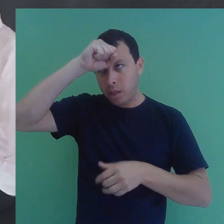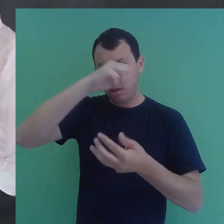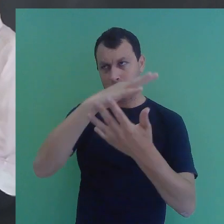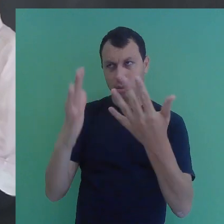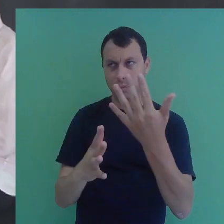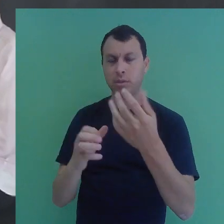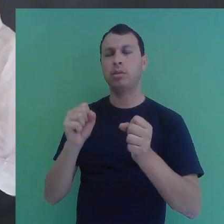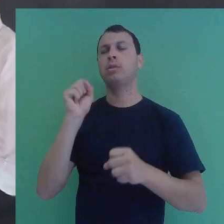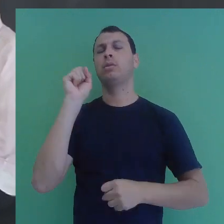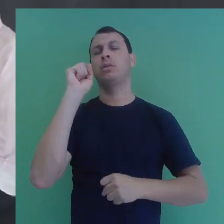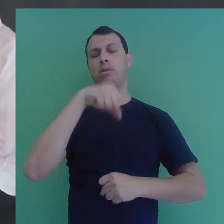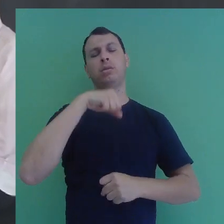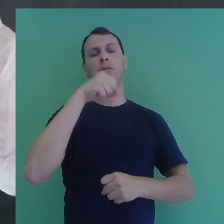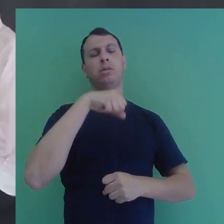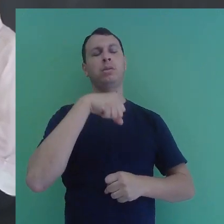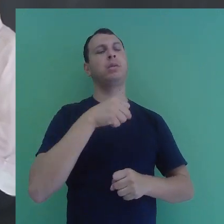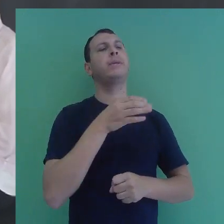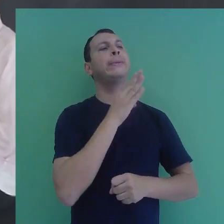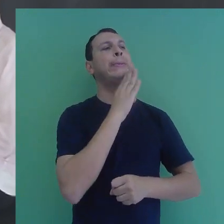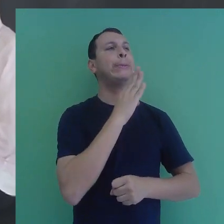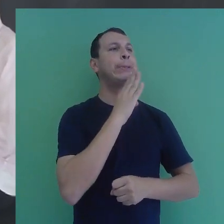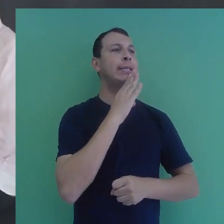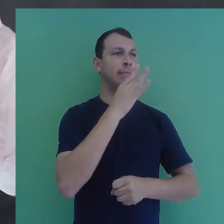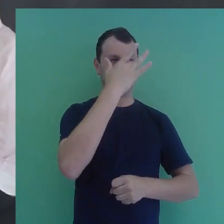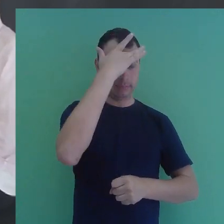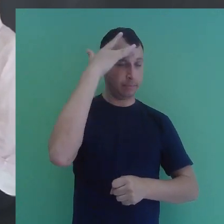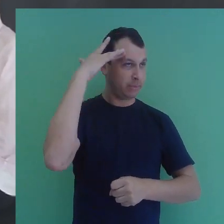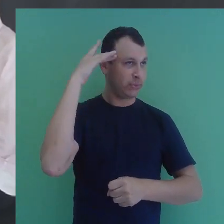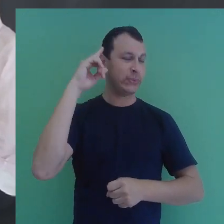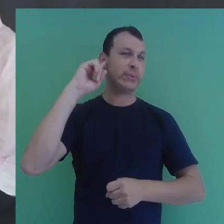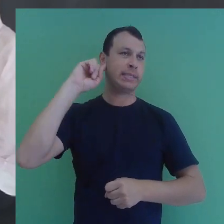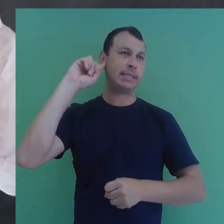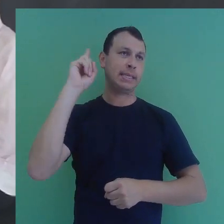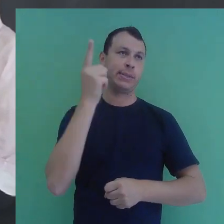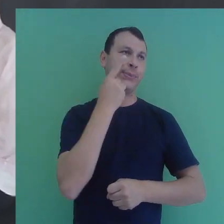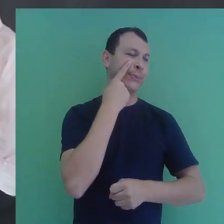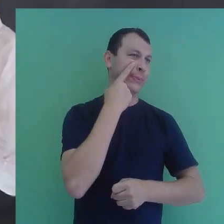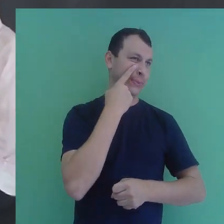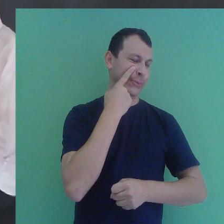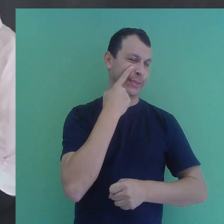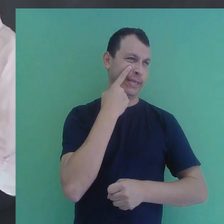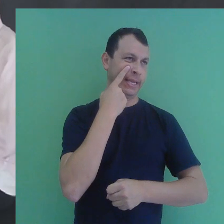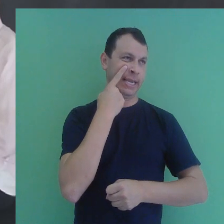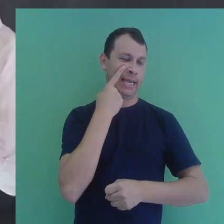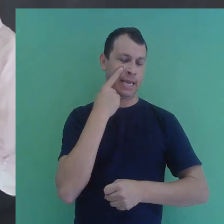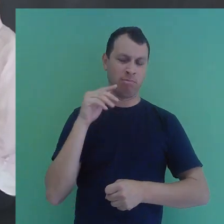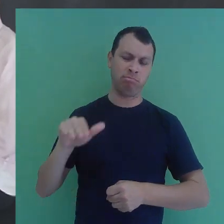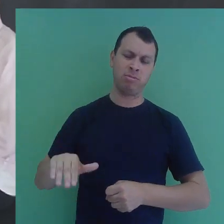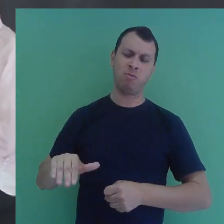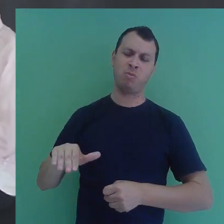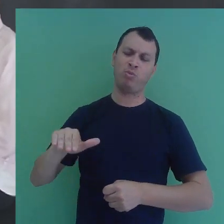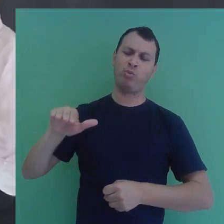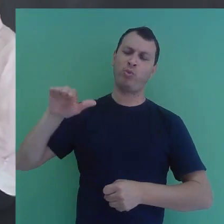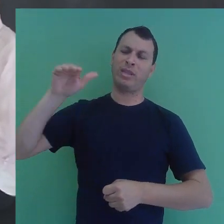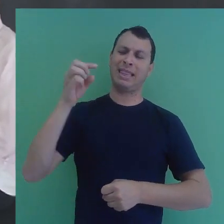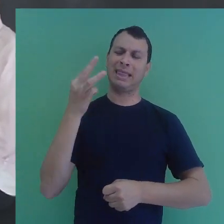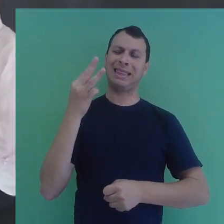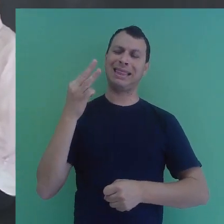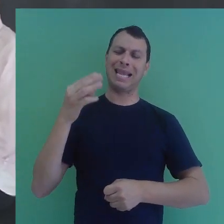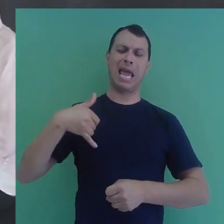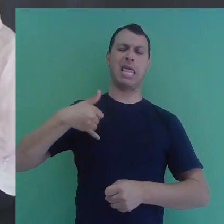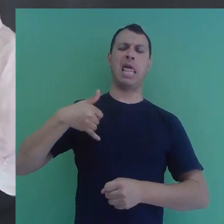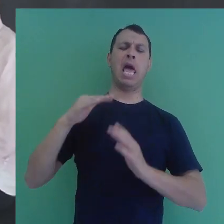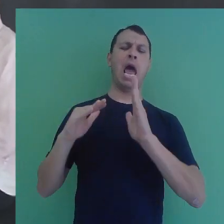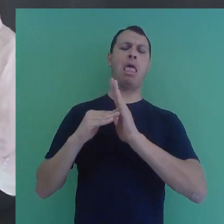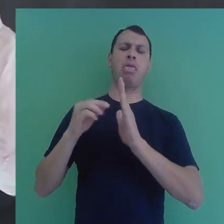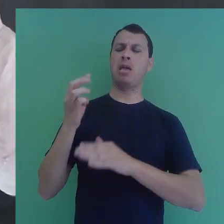possível sim, Daito. Inclusive, eu conheço uma pessoa que é cega e surda e até os 30 e poucos anos de idade ele não tinha contato nenhum com